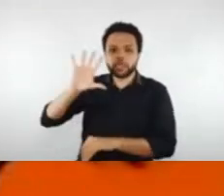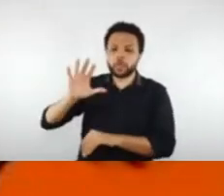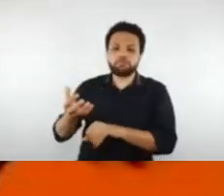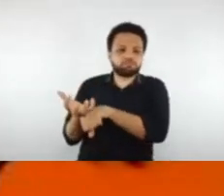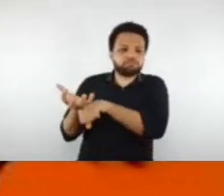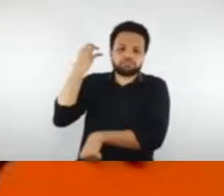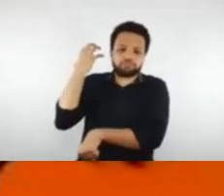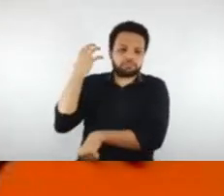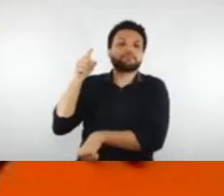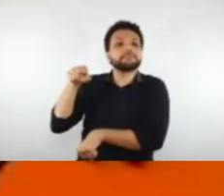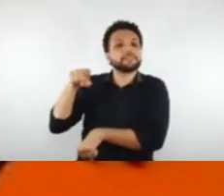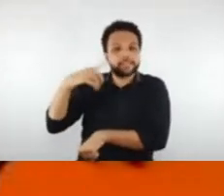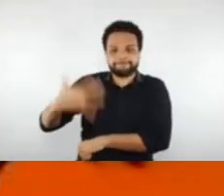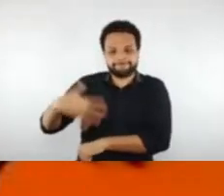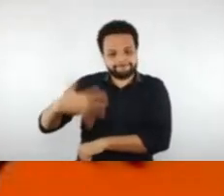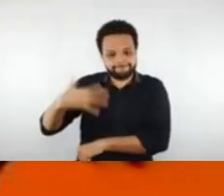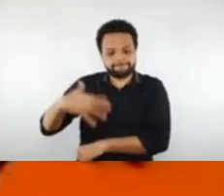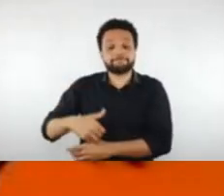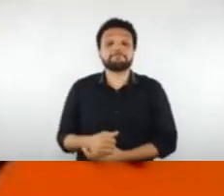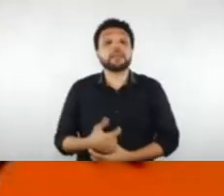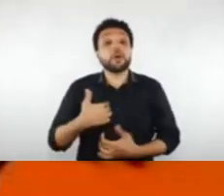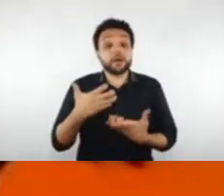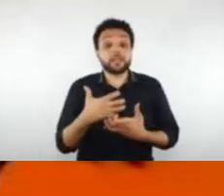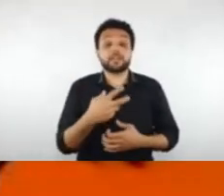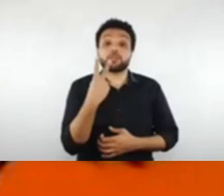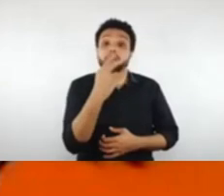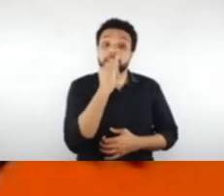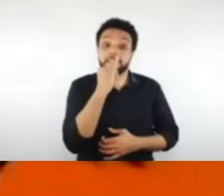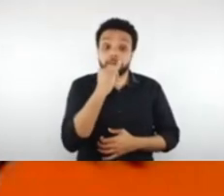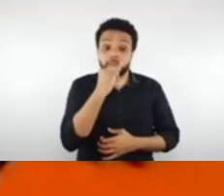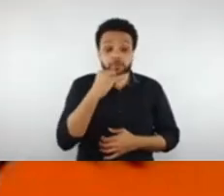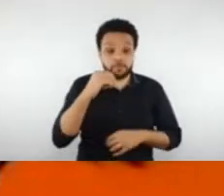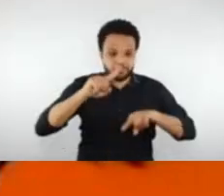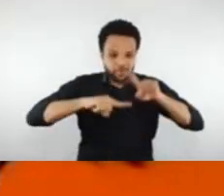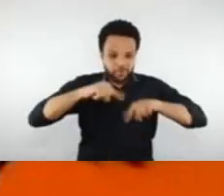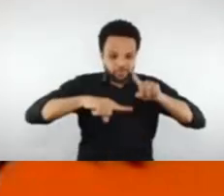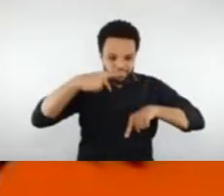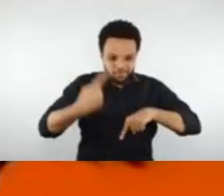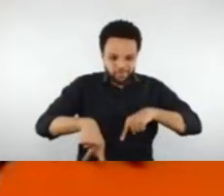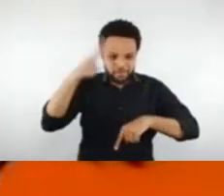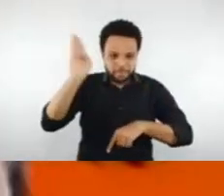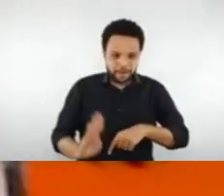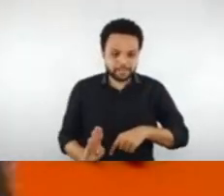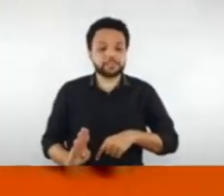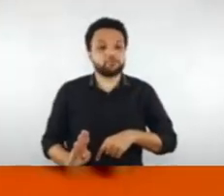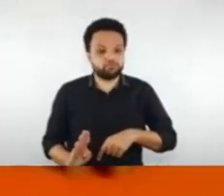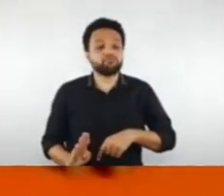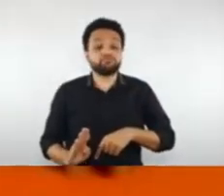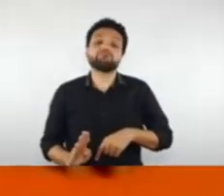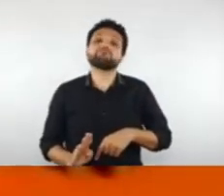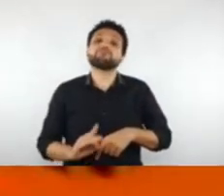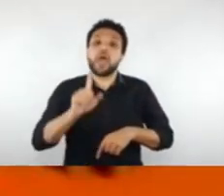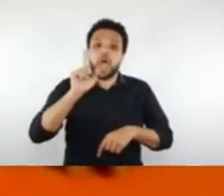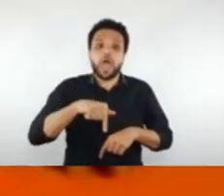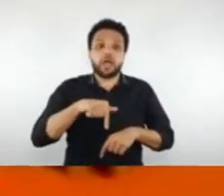queria trazer dois exemplos para vocês de produtos brasileiros que tiveram um sucesso incrível. O primeiro